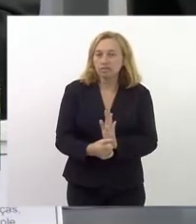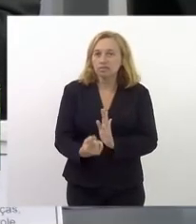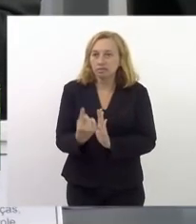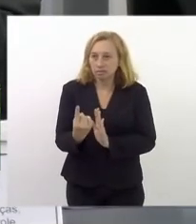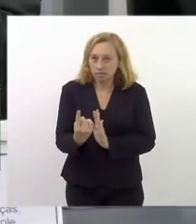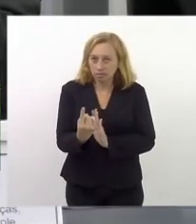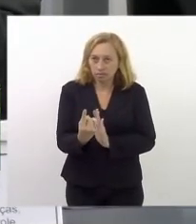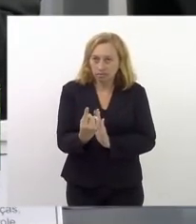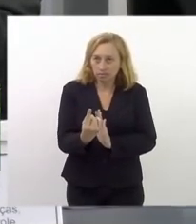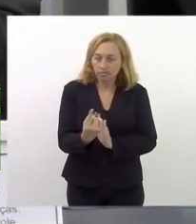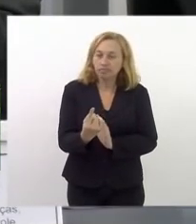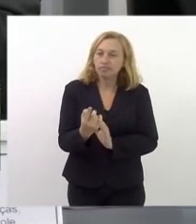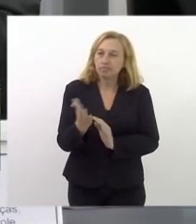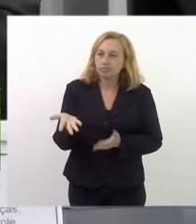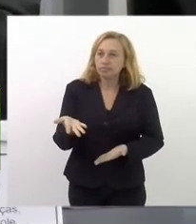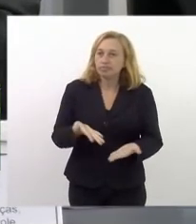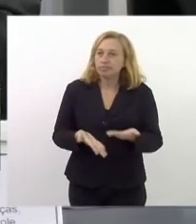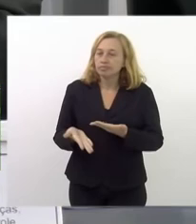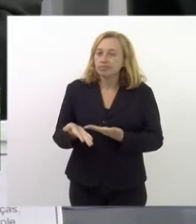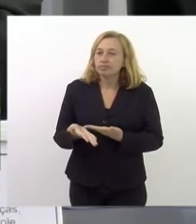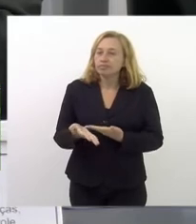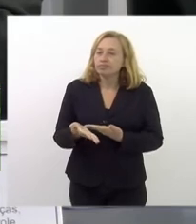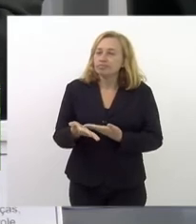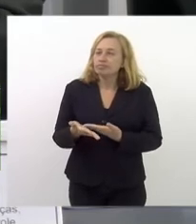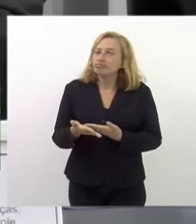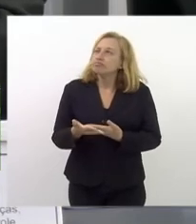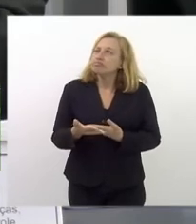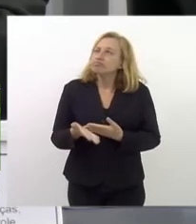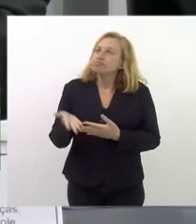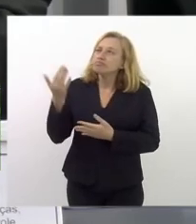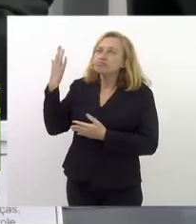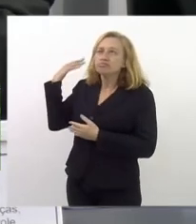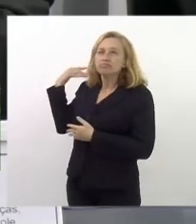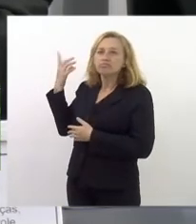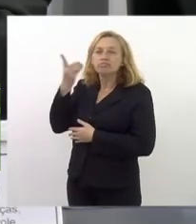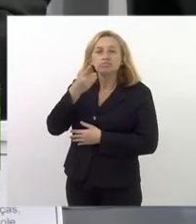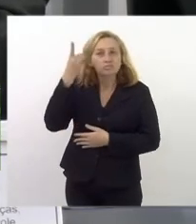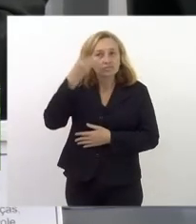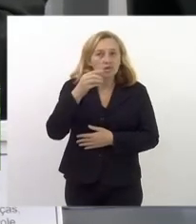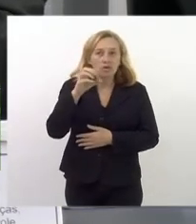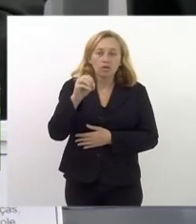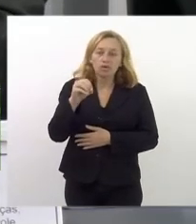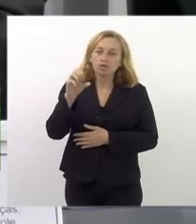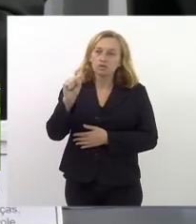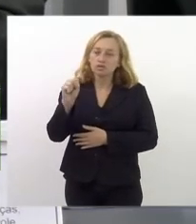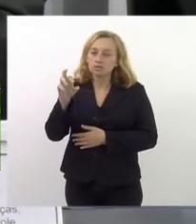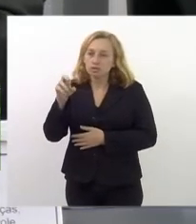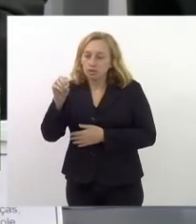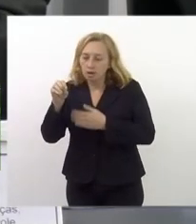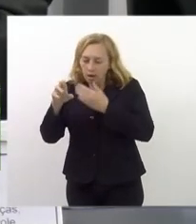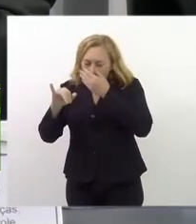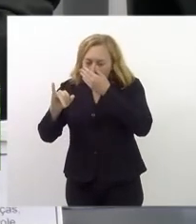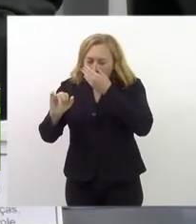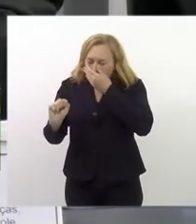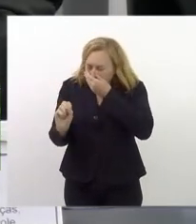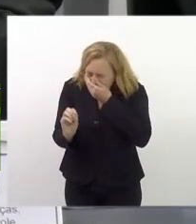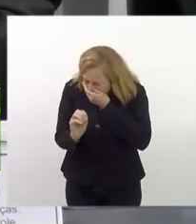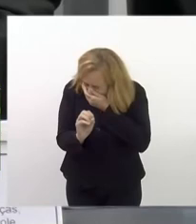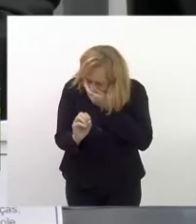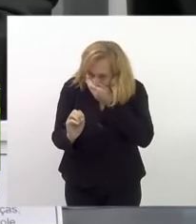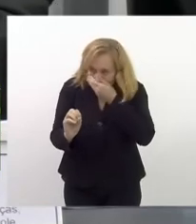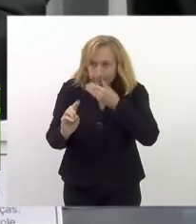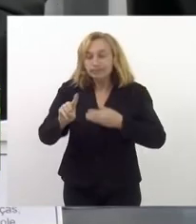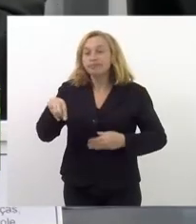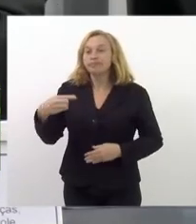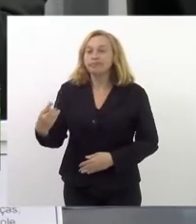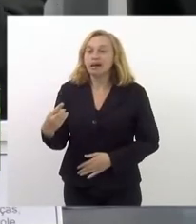que a gente até participou, que foi de autoria lá atrás do deputado Osório. E tem um do deputado Márcio